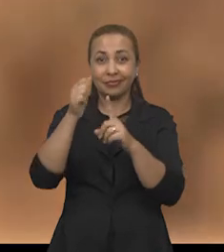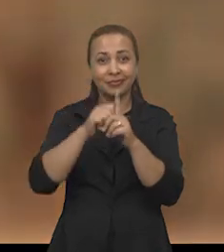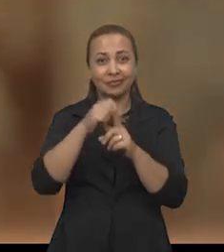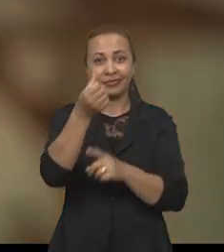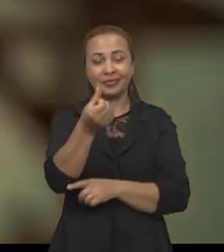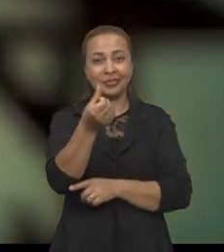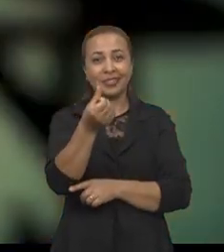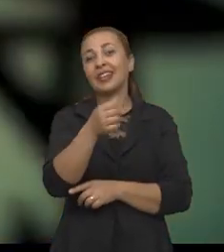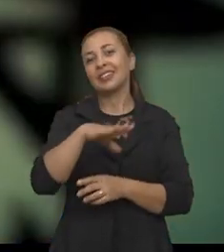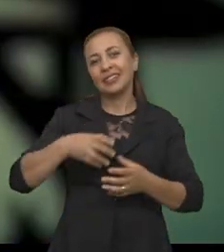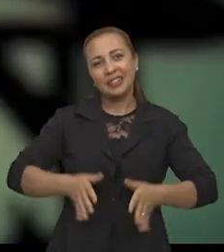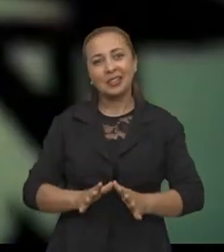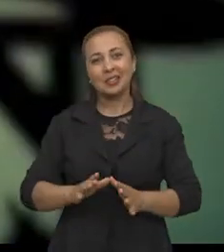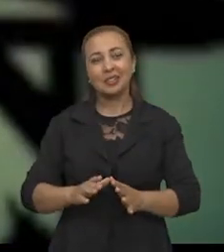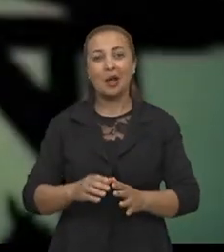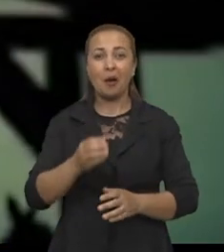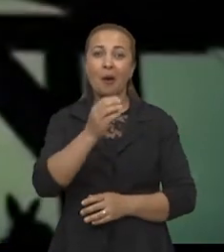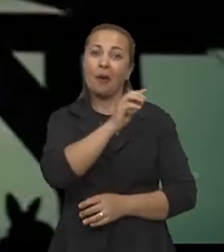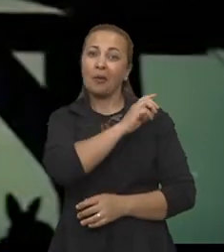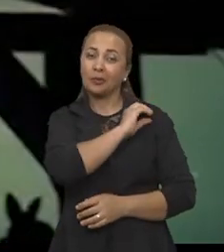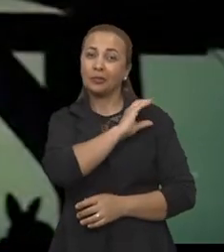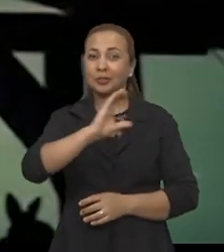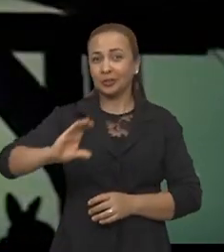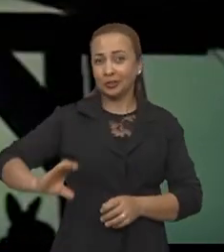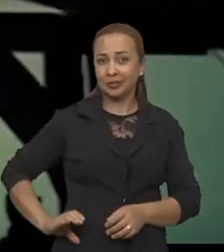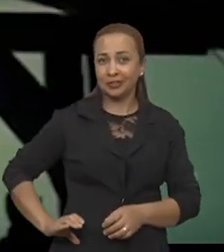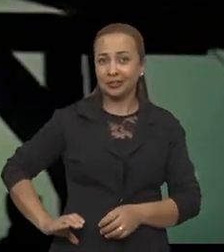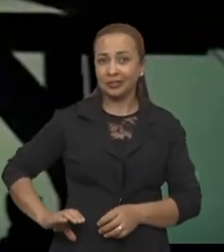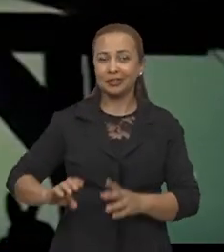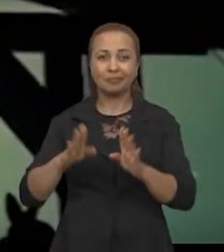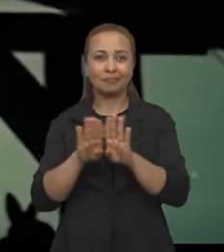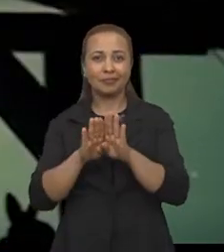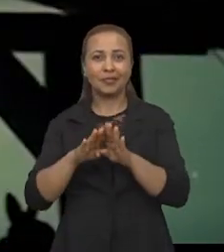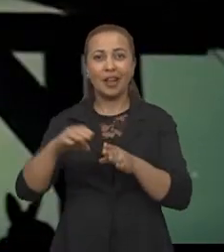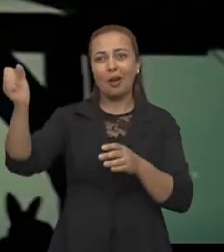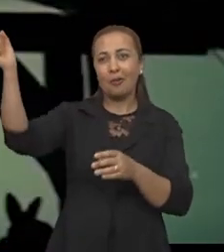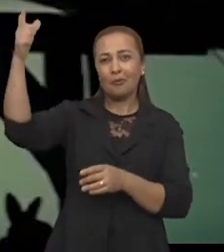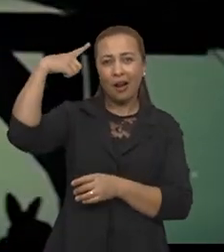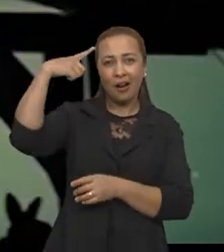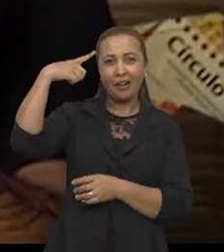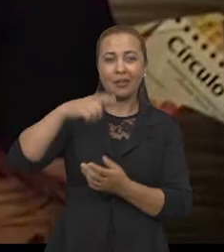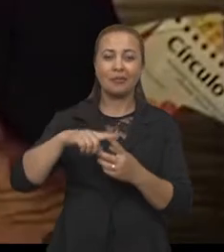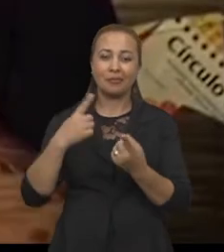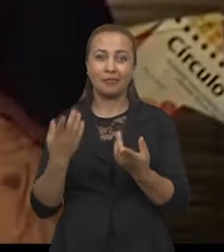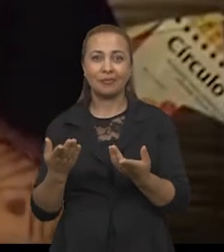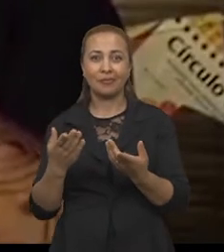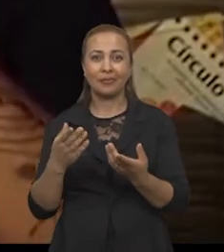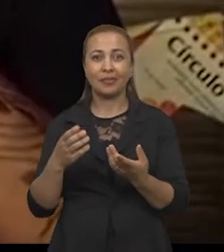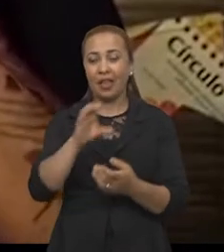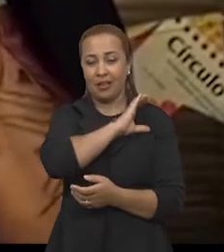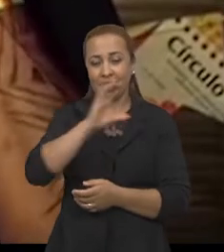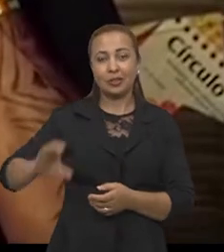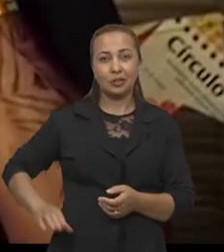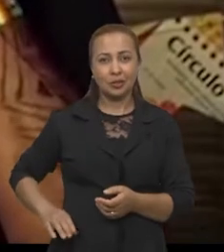6 meses, nasce Cristo, que é o outro solstício, que para nós é o solstício de verão, né? E aí eu acredito